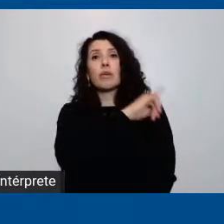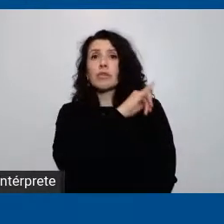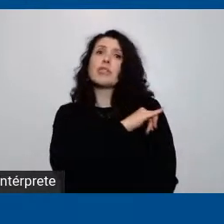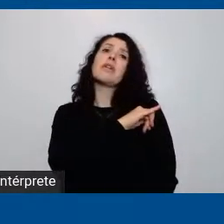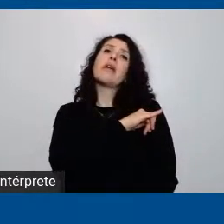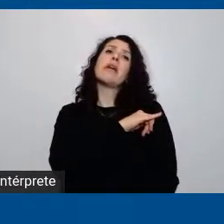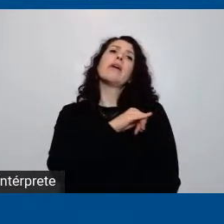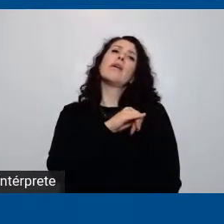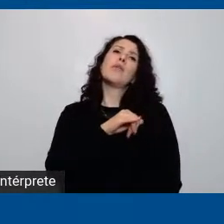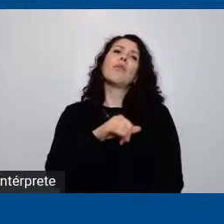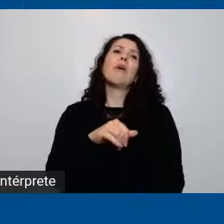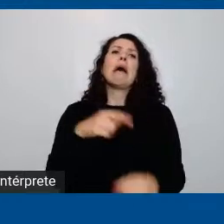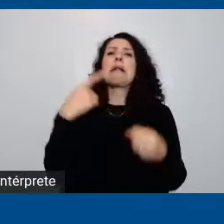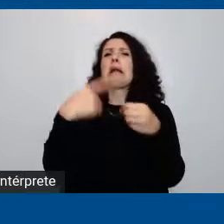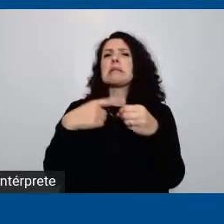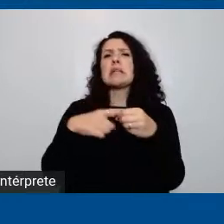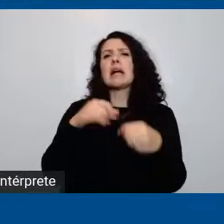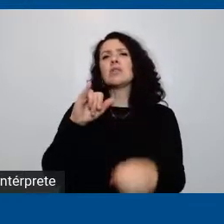Itatiaia,